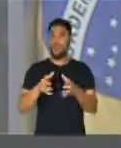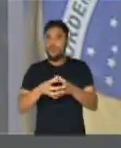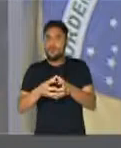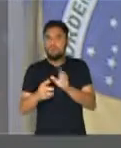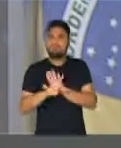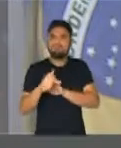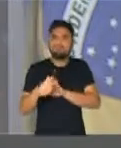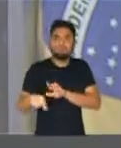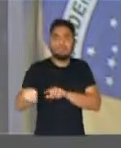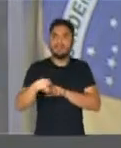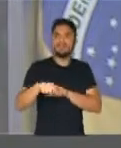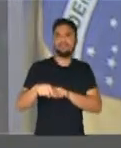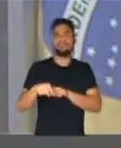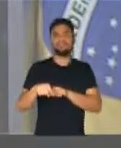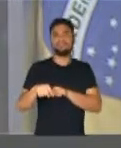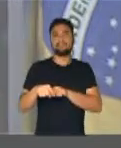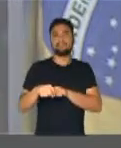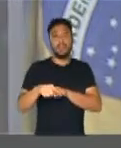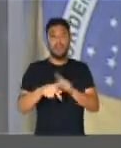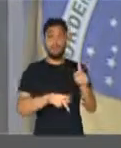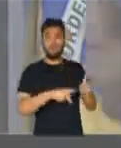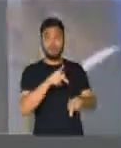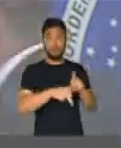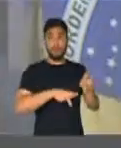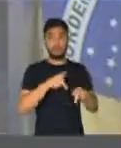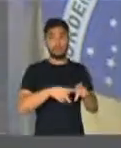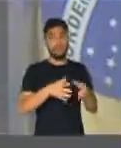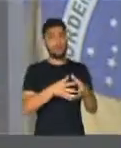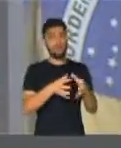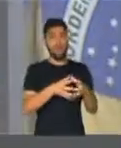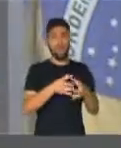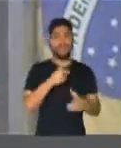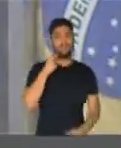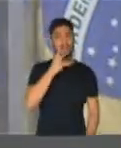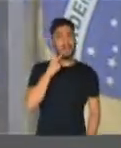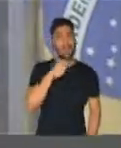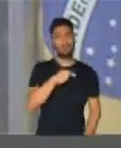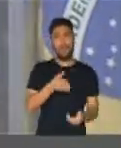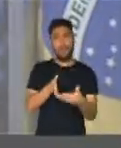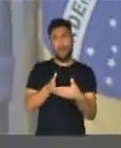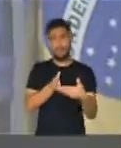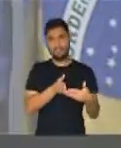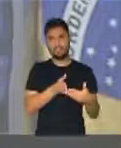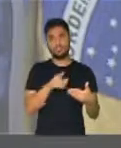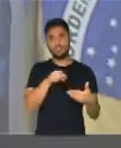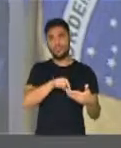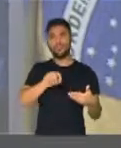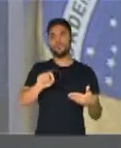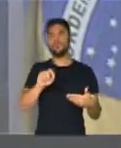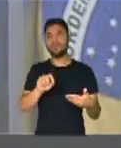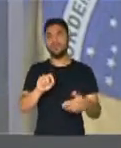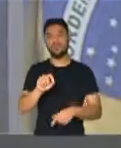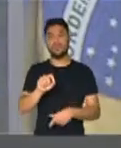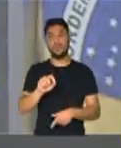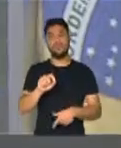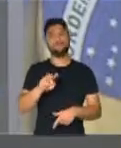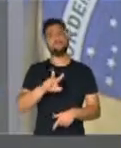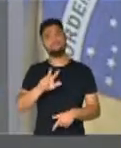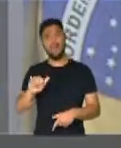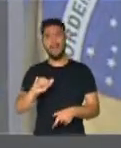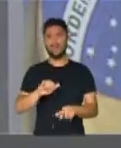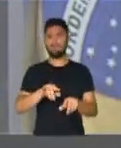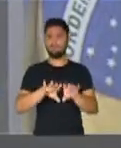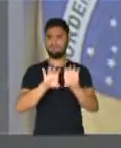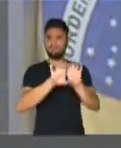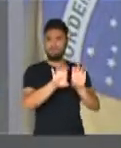equipe técnica, ouvindo os apelos da Câmara de Vereadores, levados pela comunidade de Palmas, vai fazer